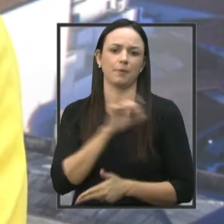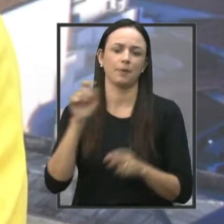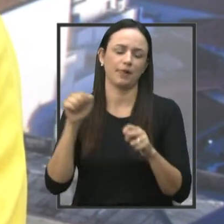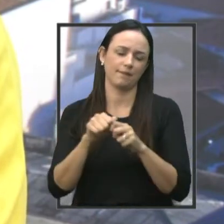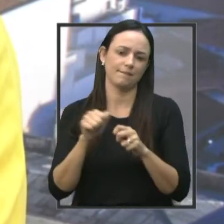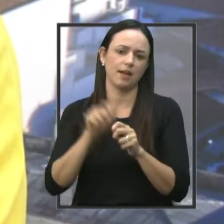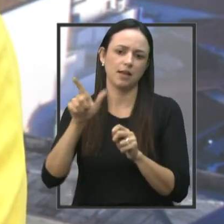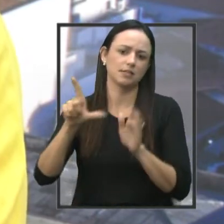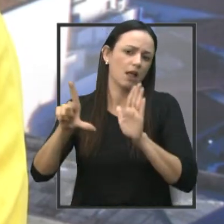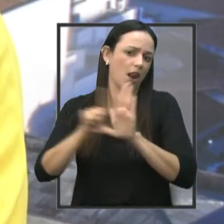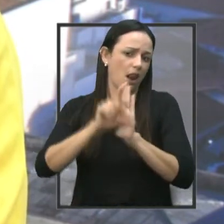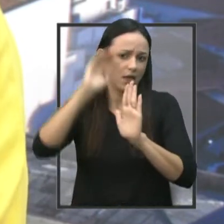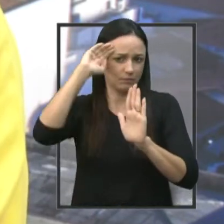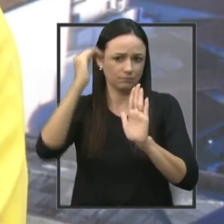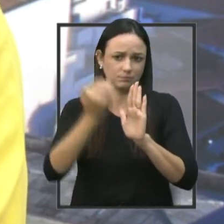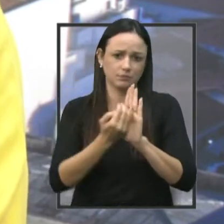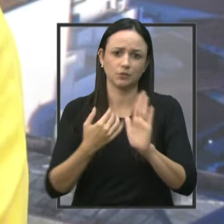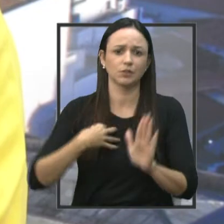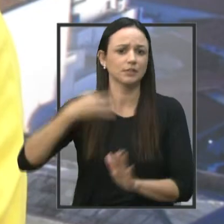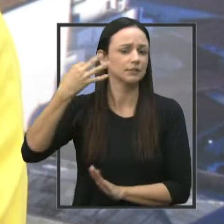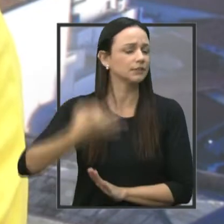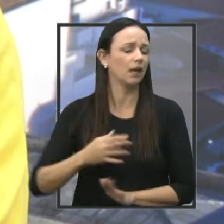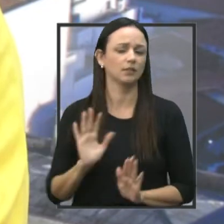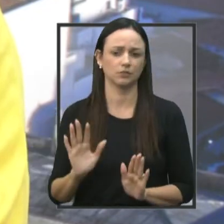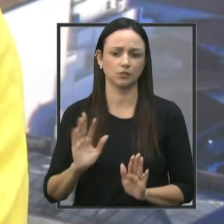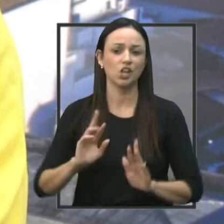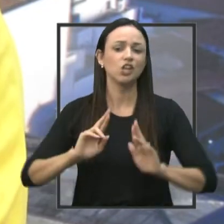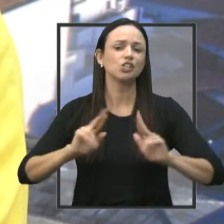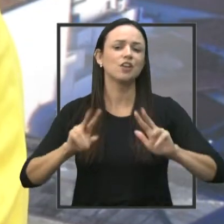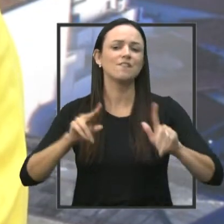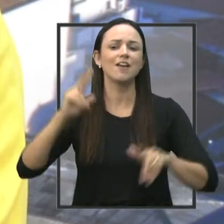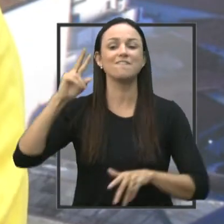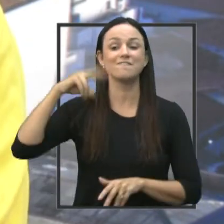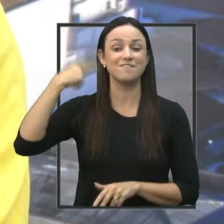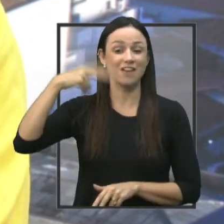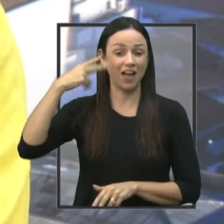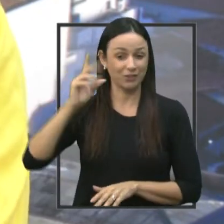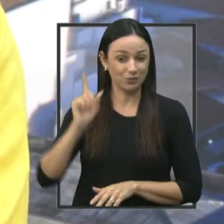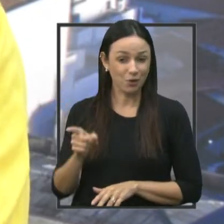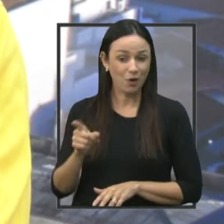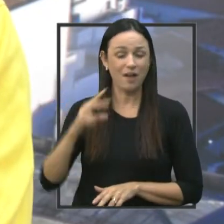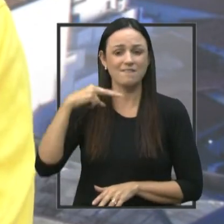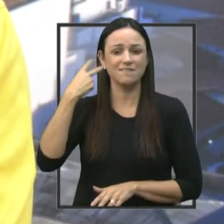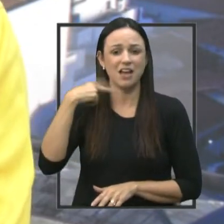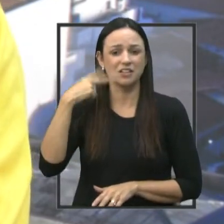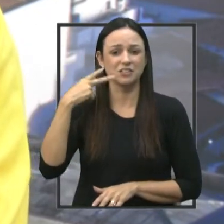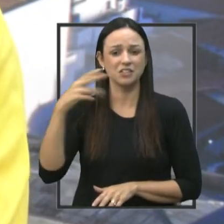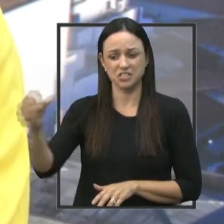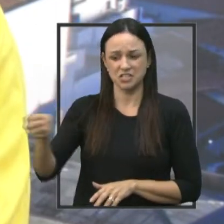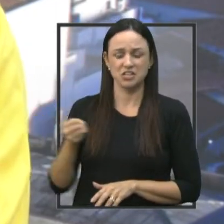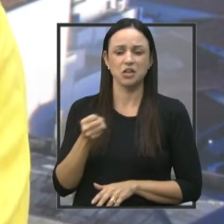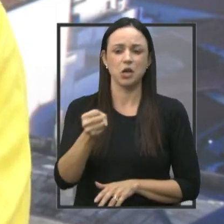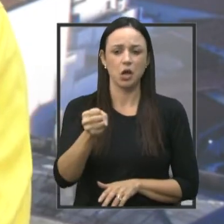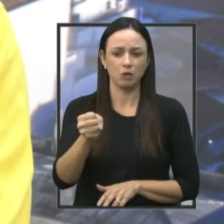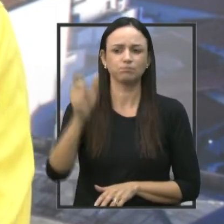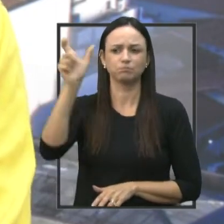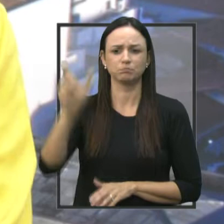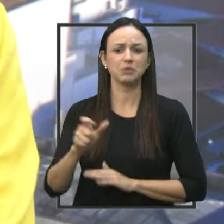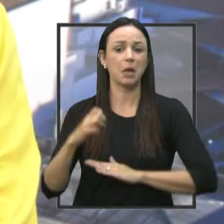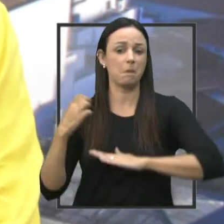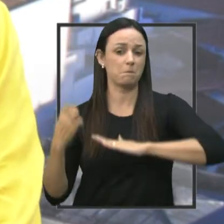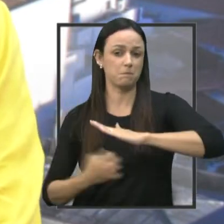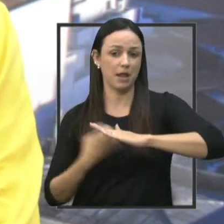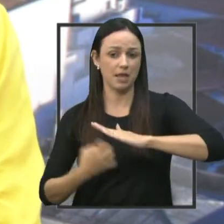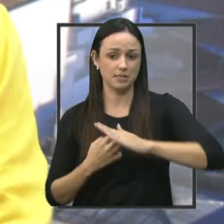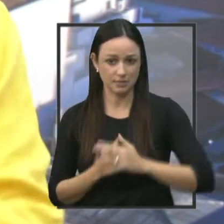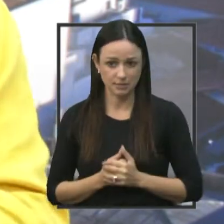valer a lei. Eu tenho certeza. Diferente de vereadores, certo? Que são colocados aqui por empresários, certo? E